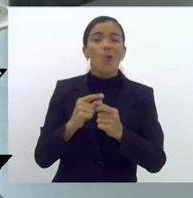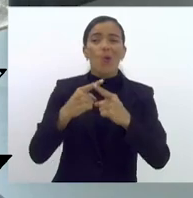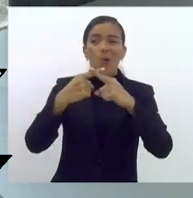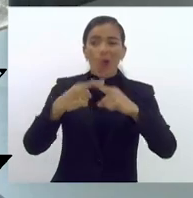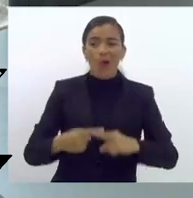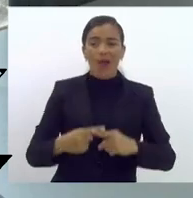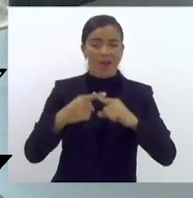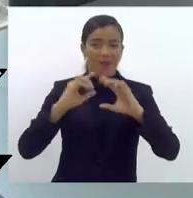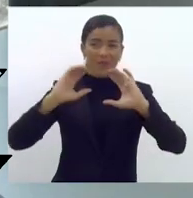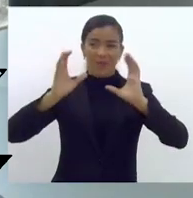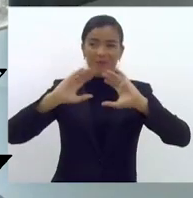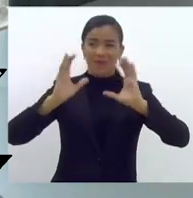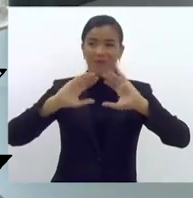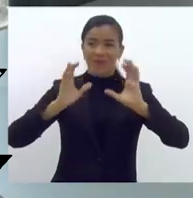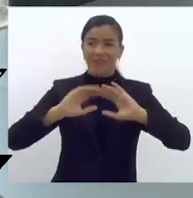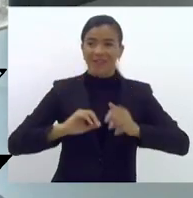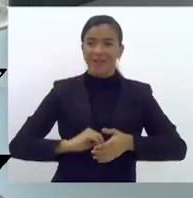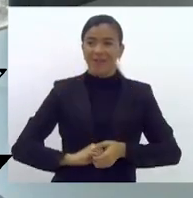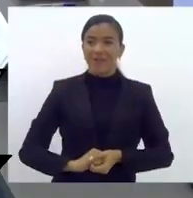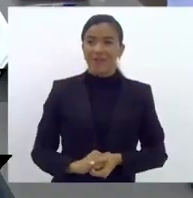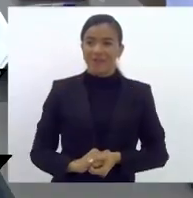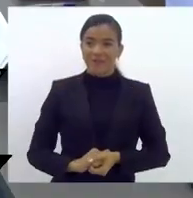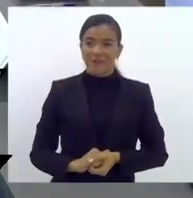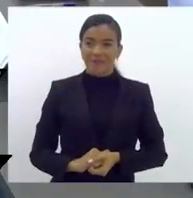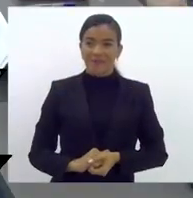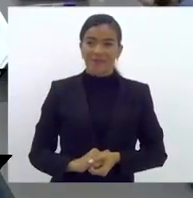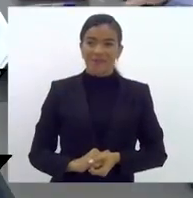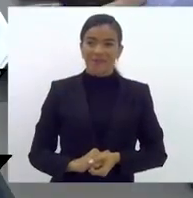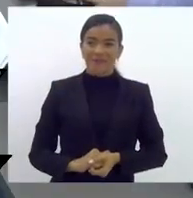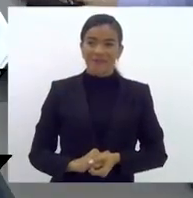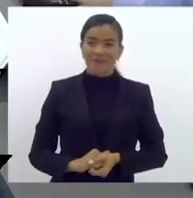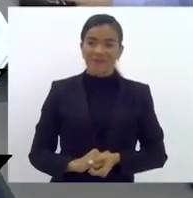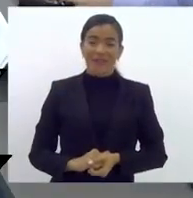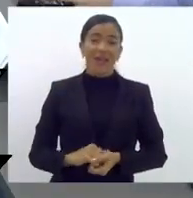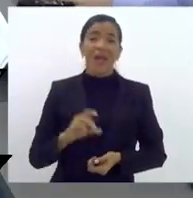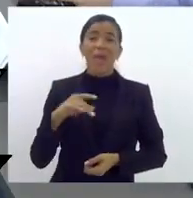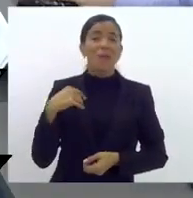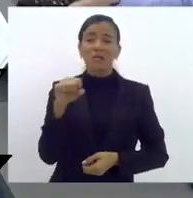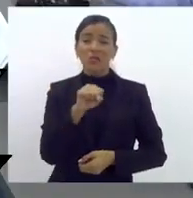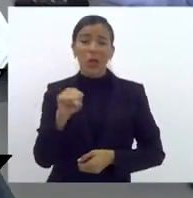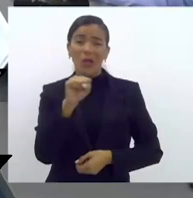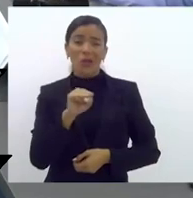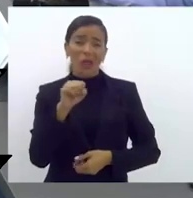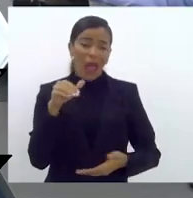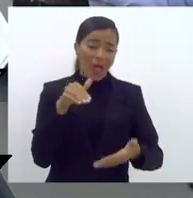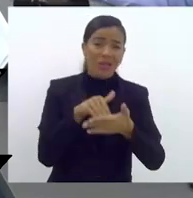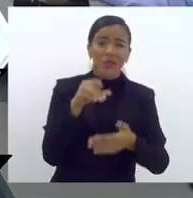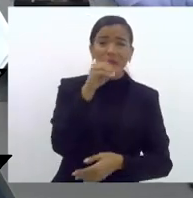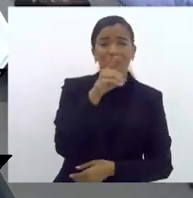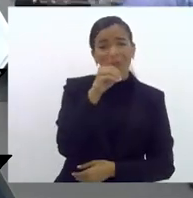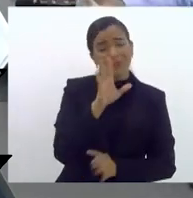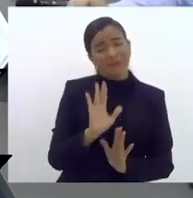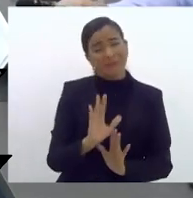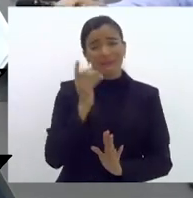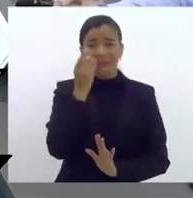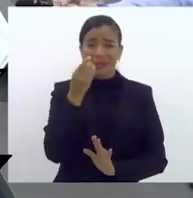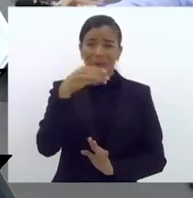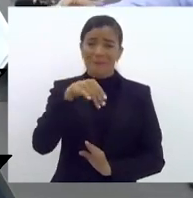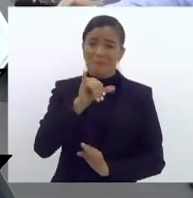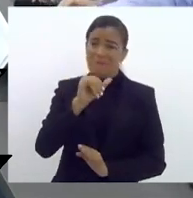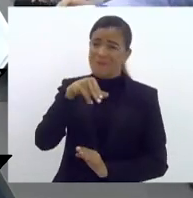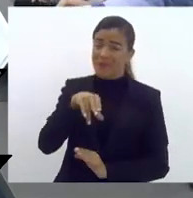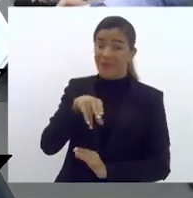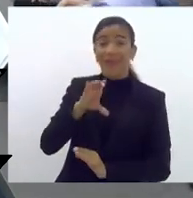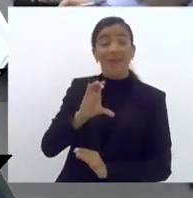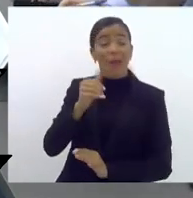eu vou lembrar de espírito Mas é só a minha solteira e segura Só até domingo o deputado domingo